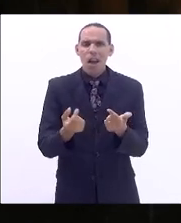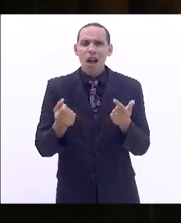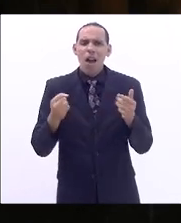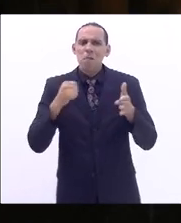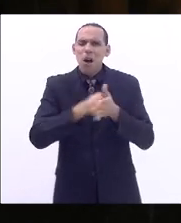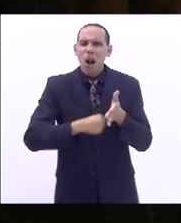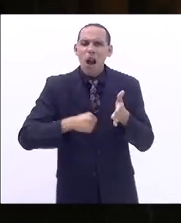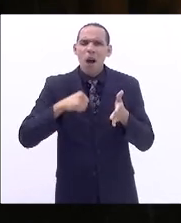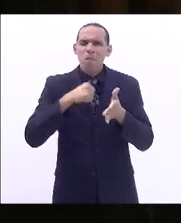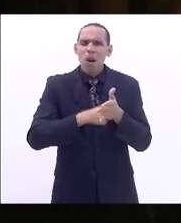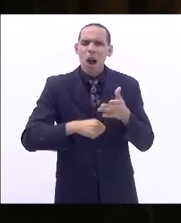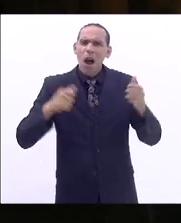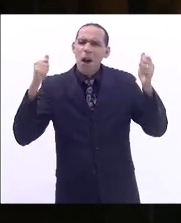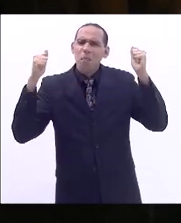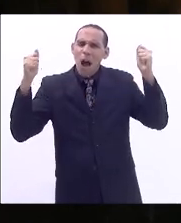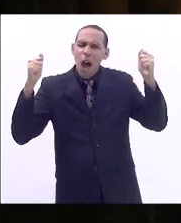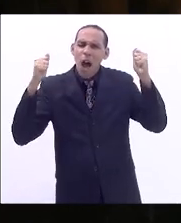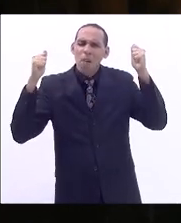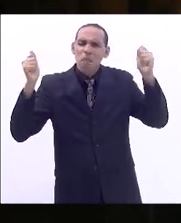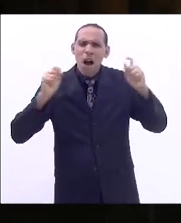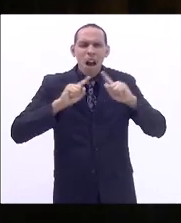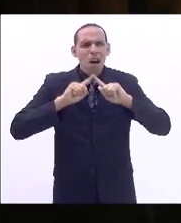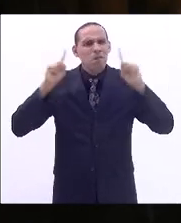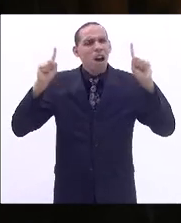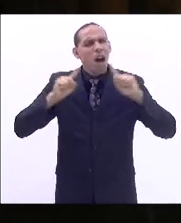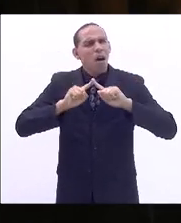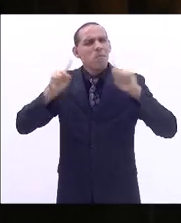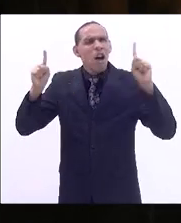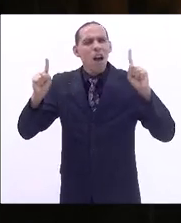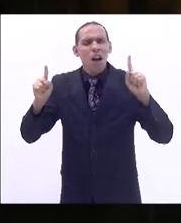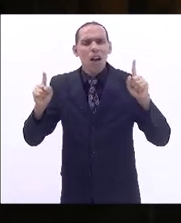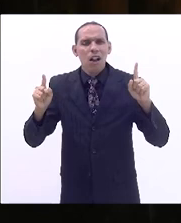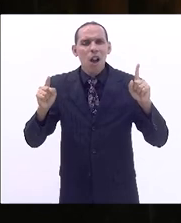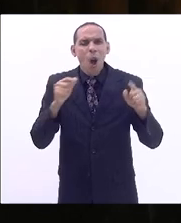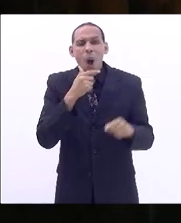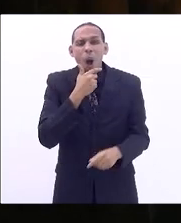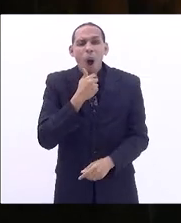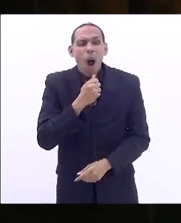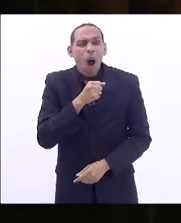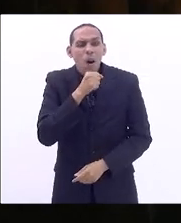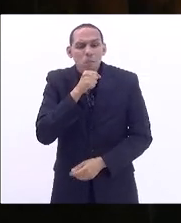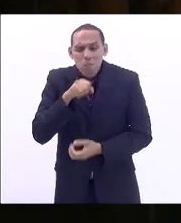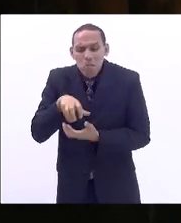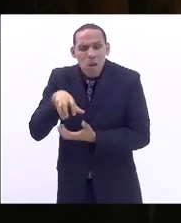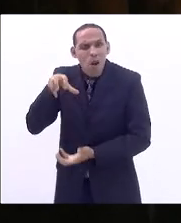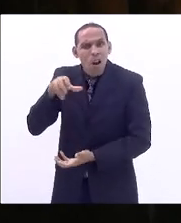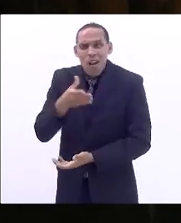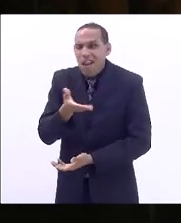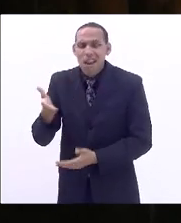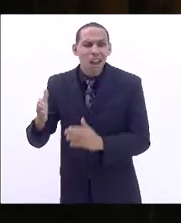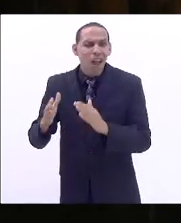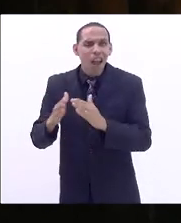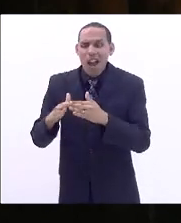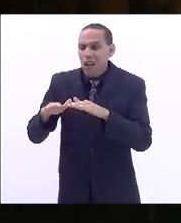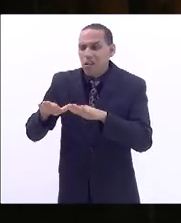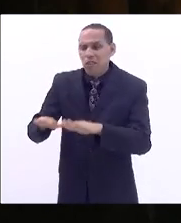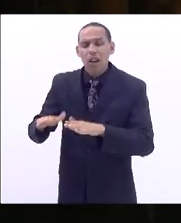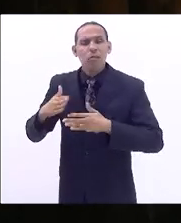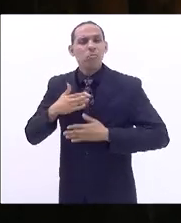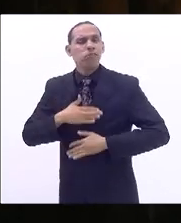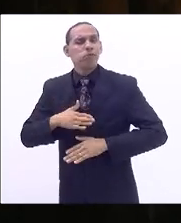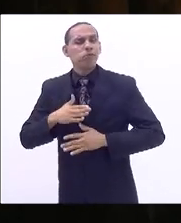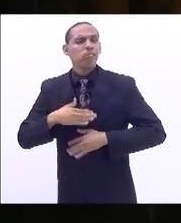lutando e reivindicando senhores senhores que eram para estar em suas casas